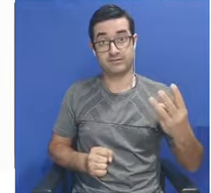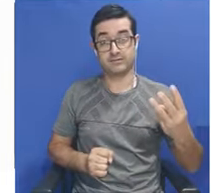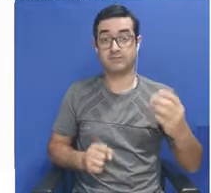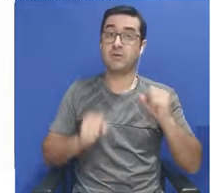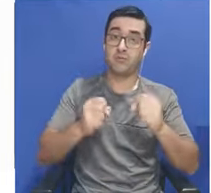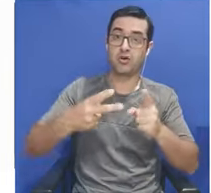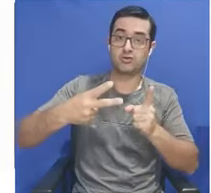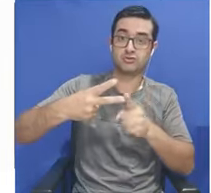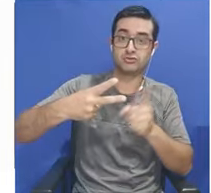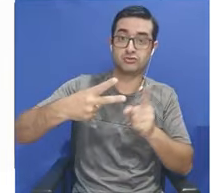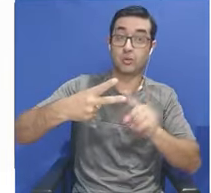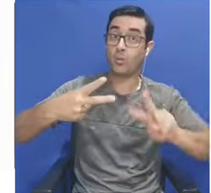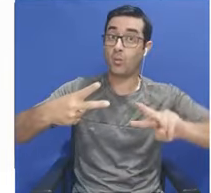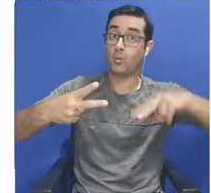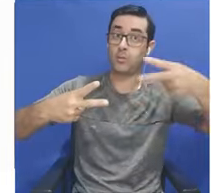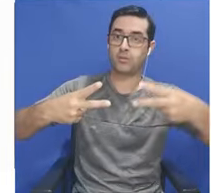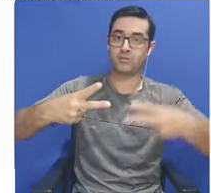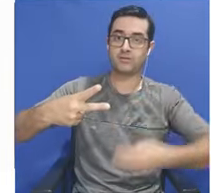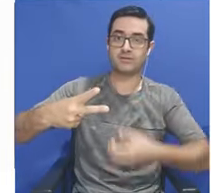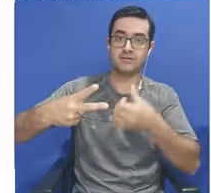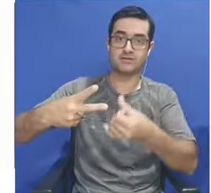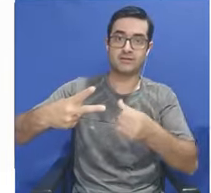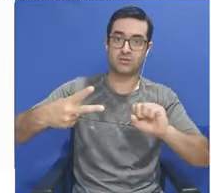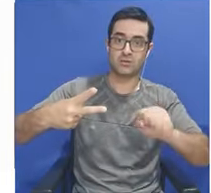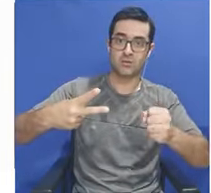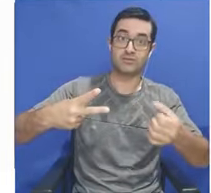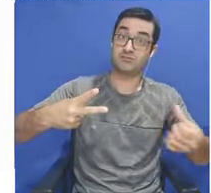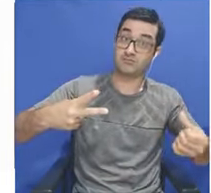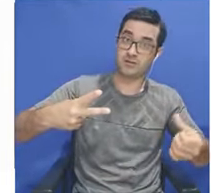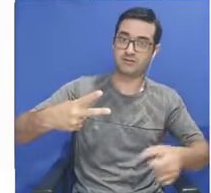C6H8O6, pode ser o triplo dessa primeira,